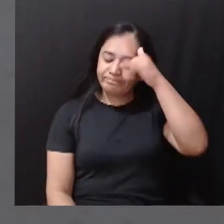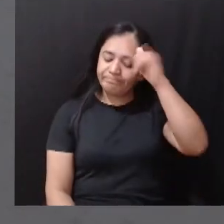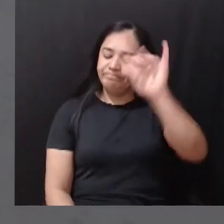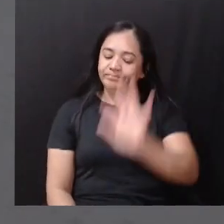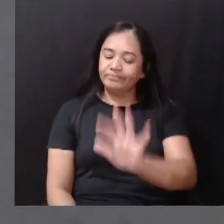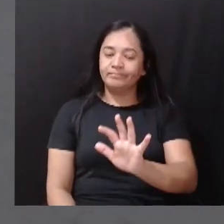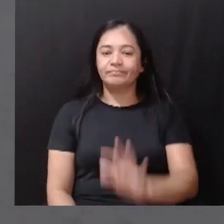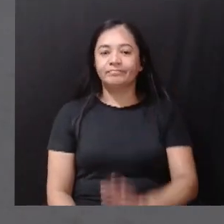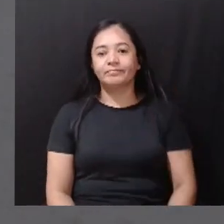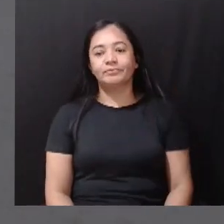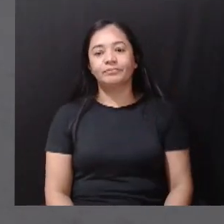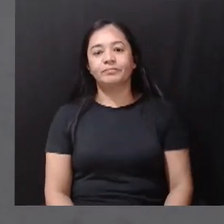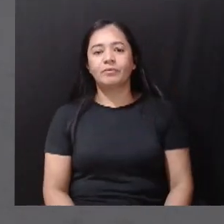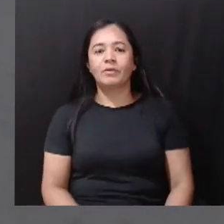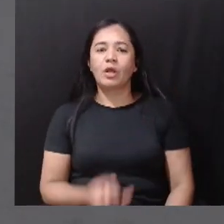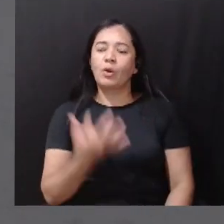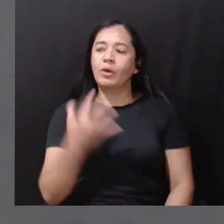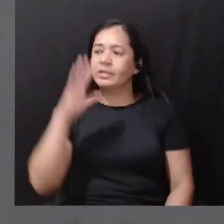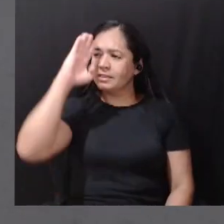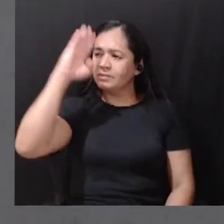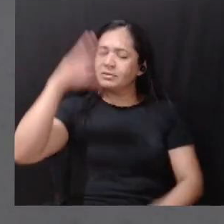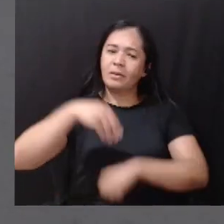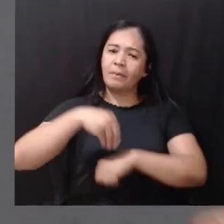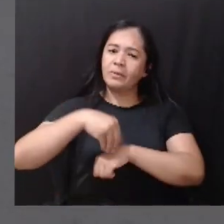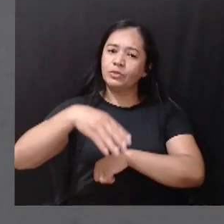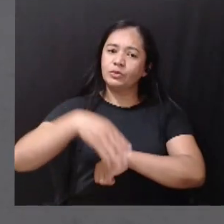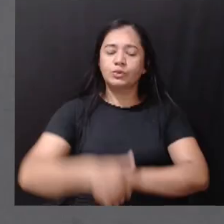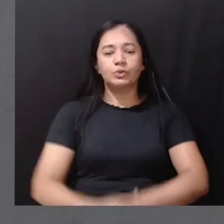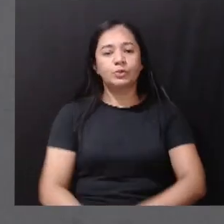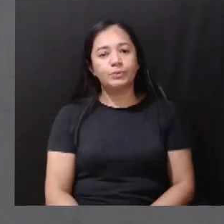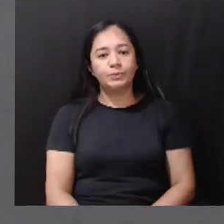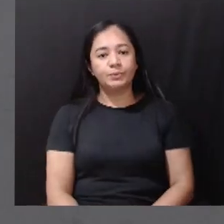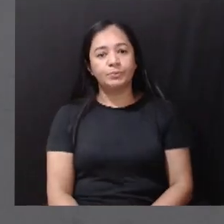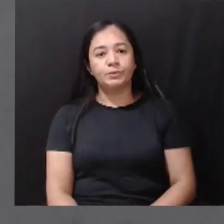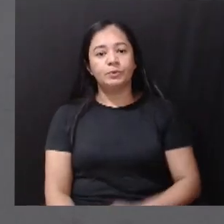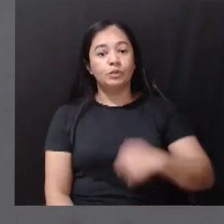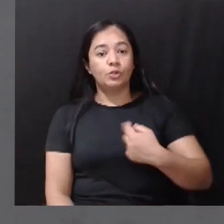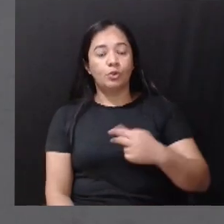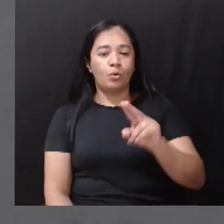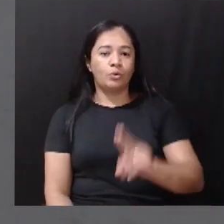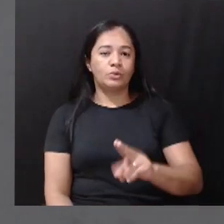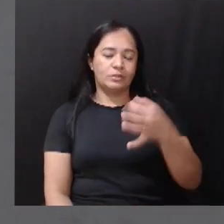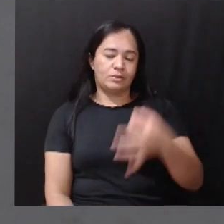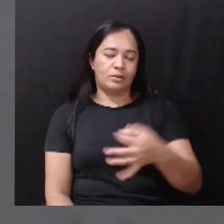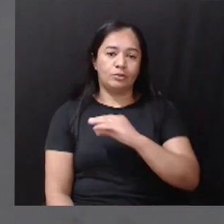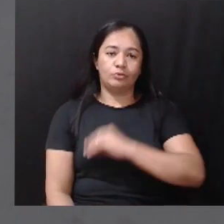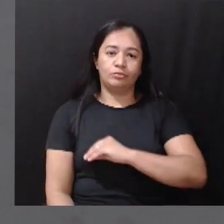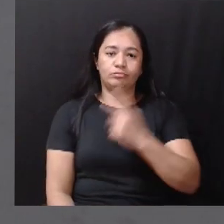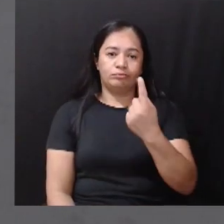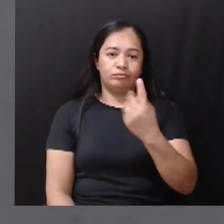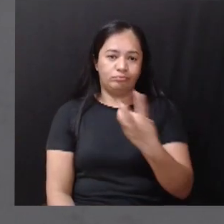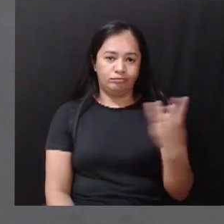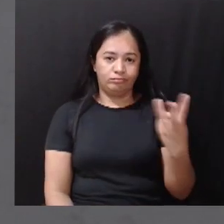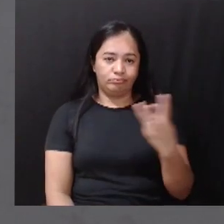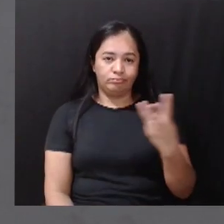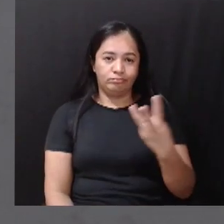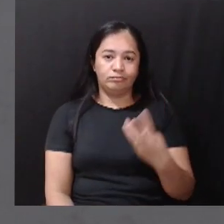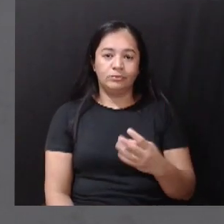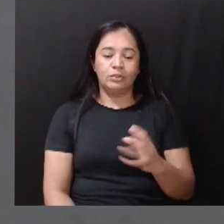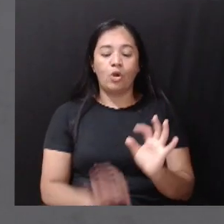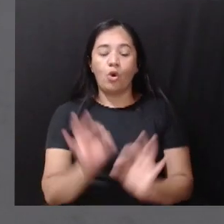correr esse risco, quais são as principais dicas, então, João, para usar corretamente o 13º? Eu acho que o planejamento,